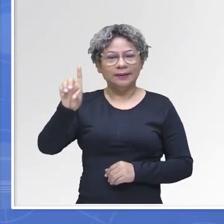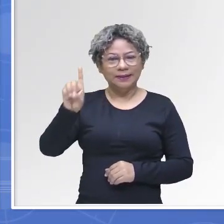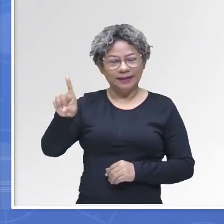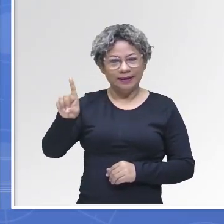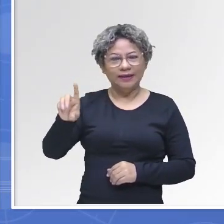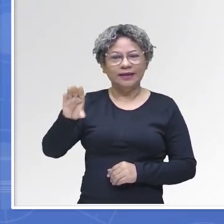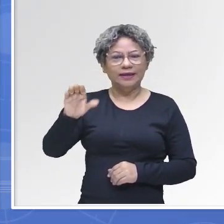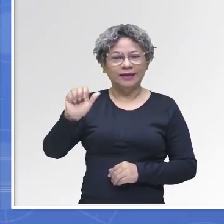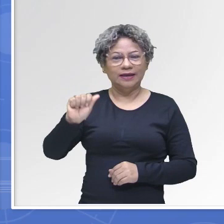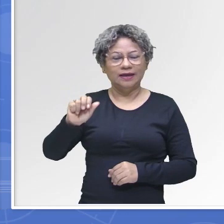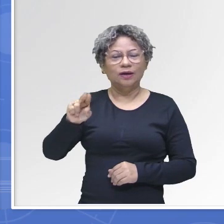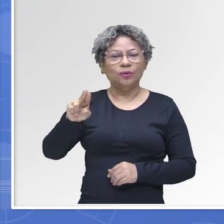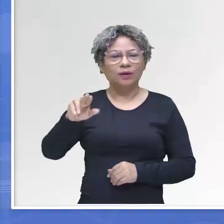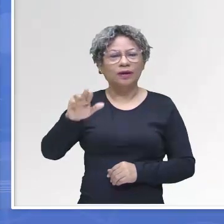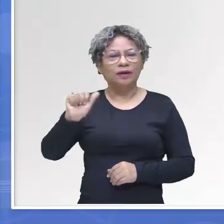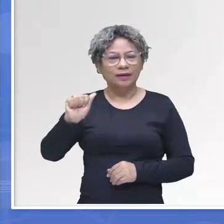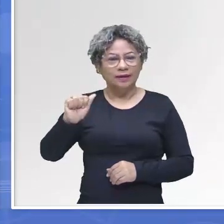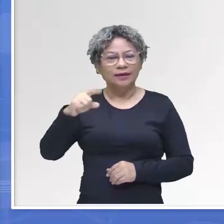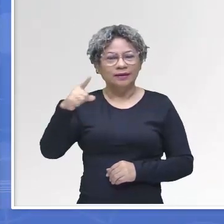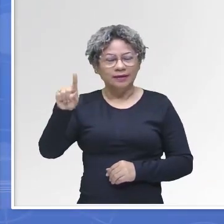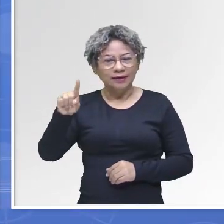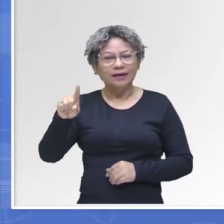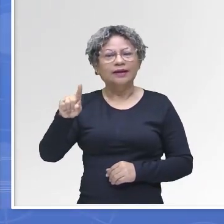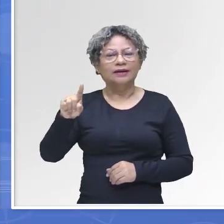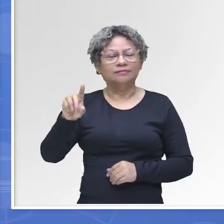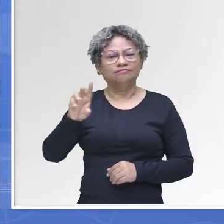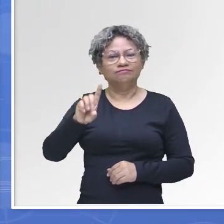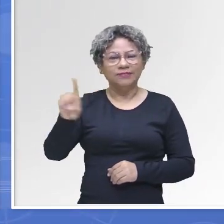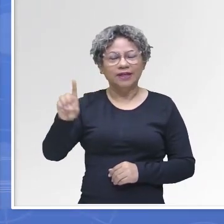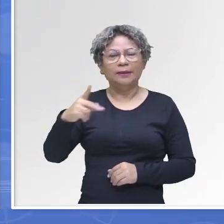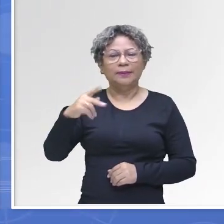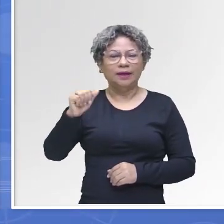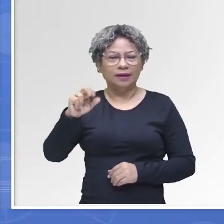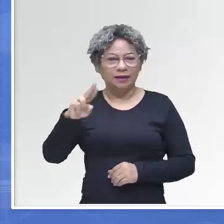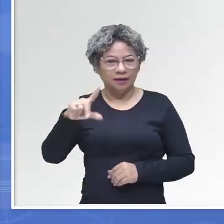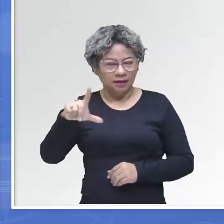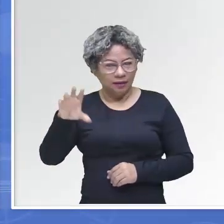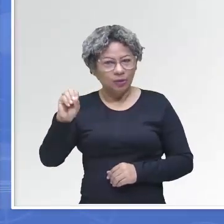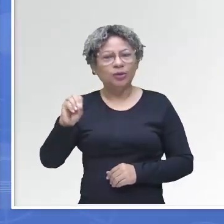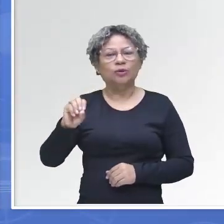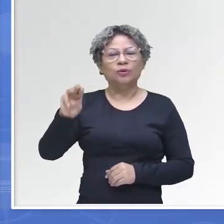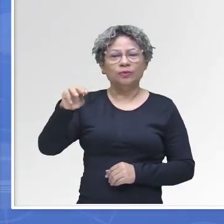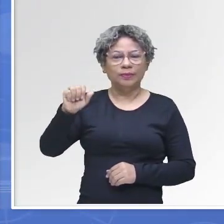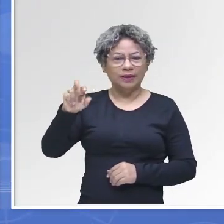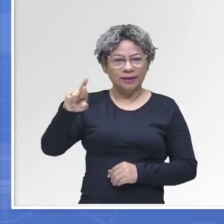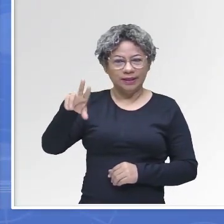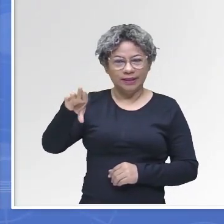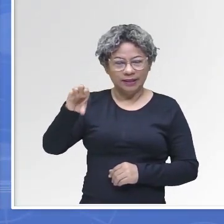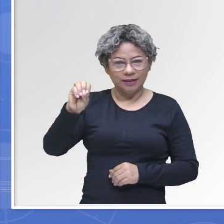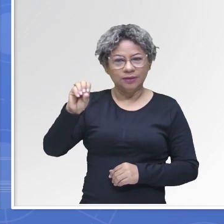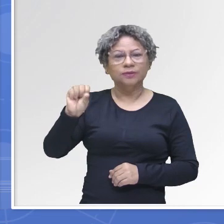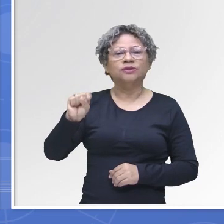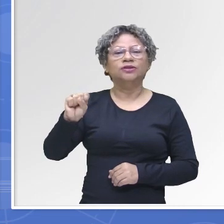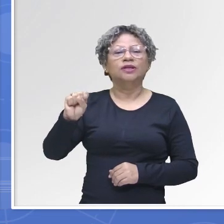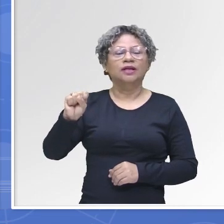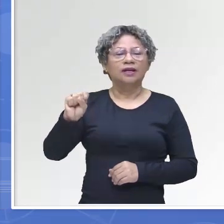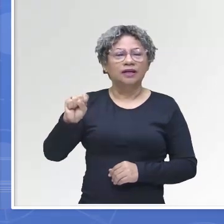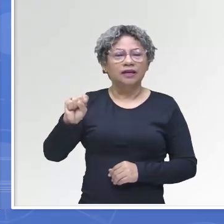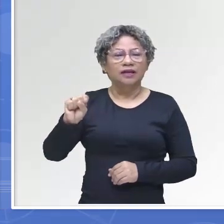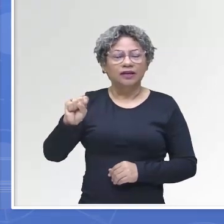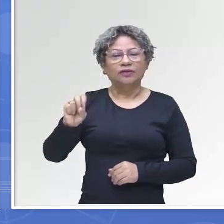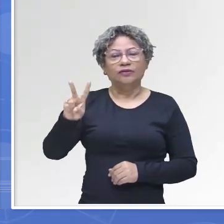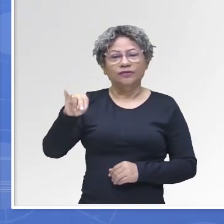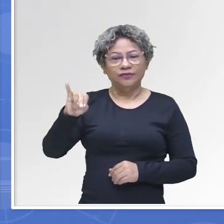Cauã Victor, a Sheila, o Paulo Henrique, o Marcos Vinícius,